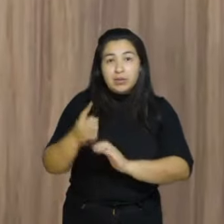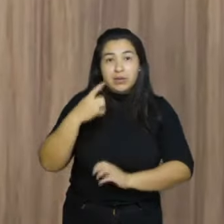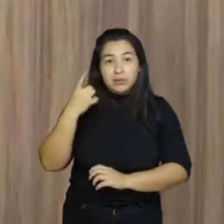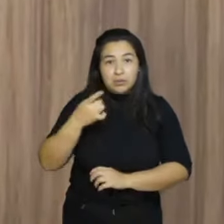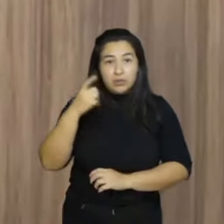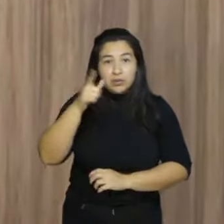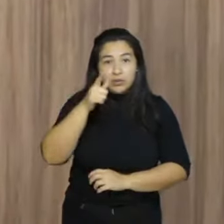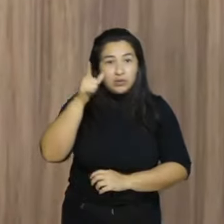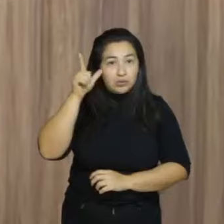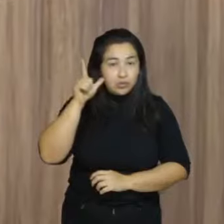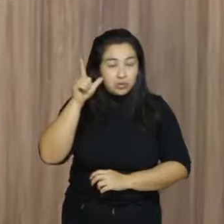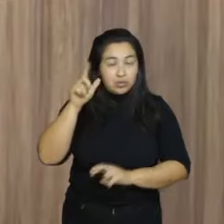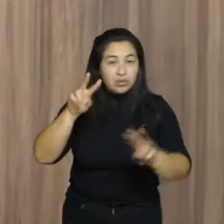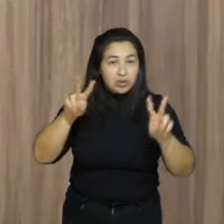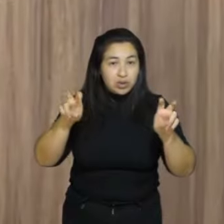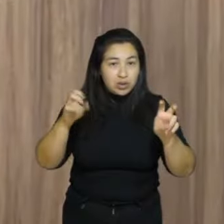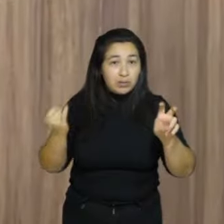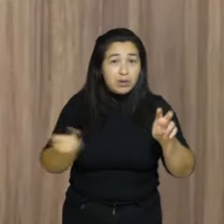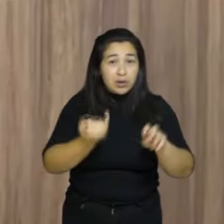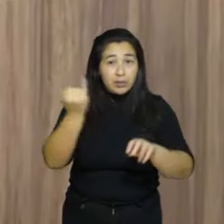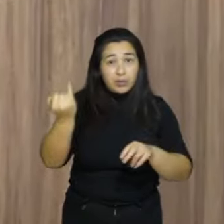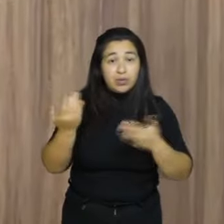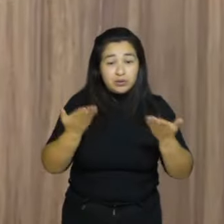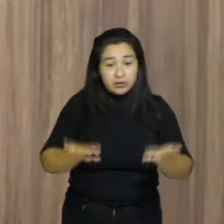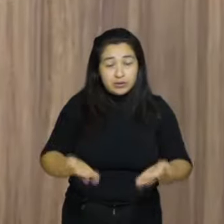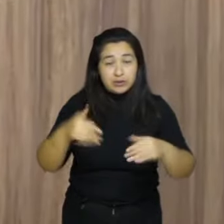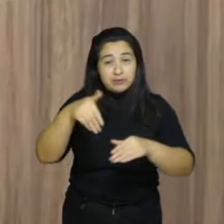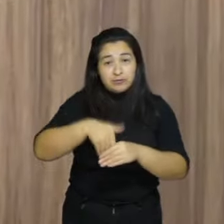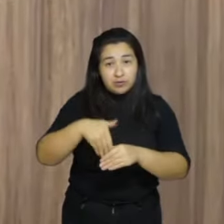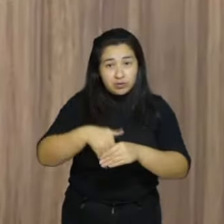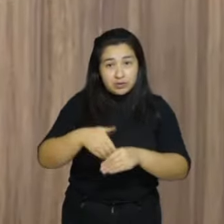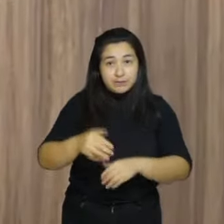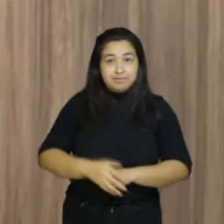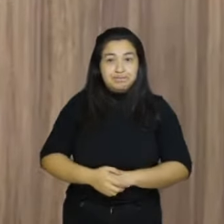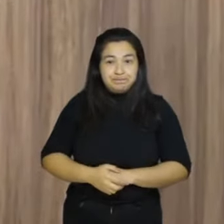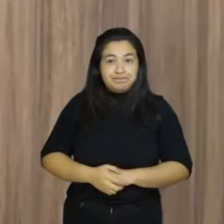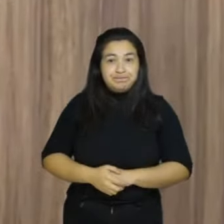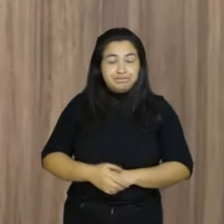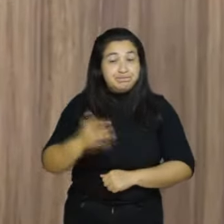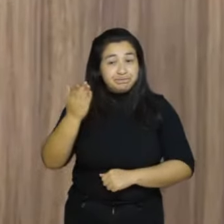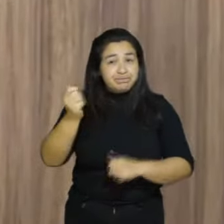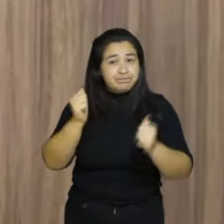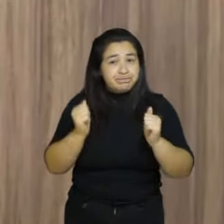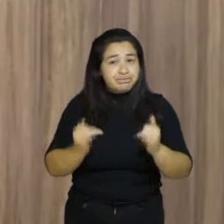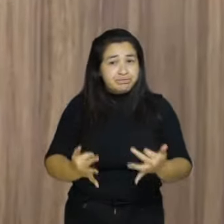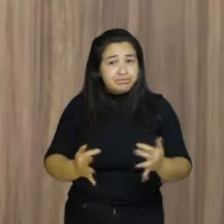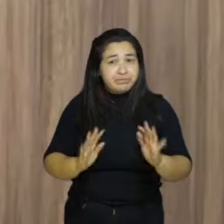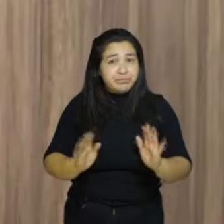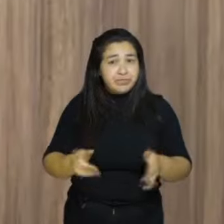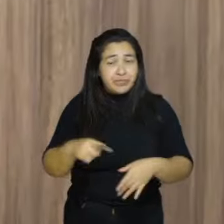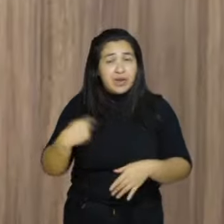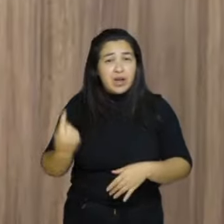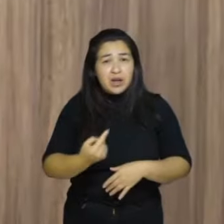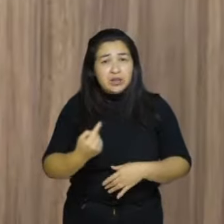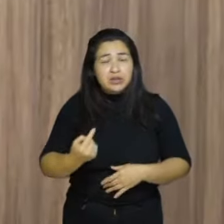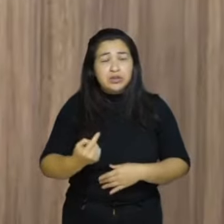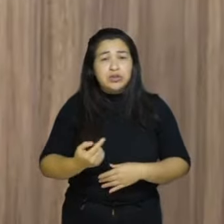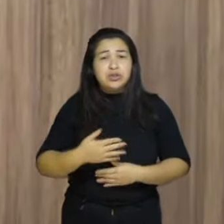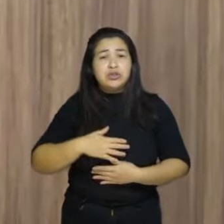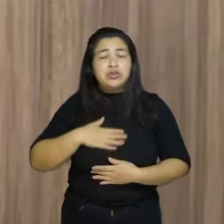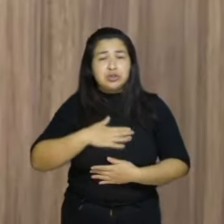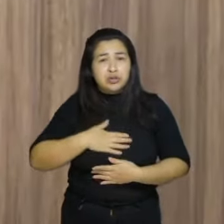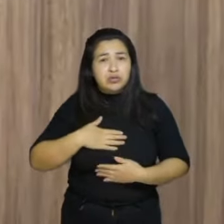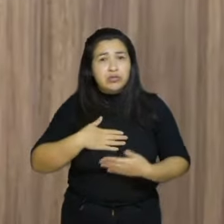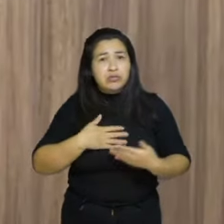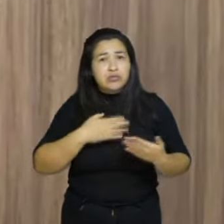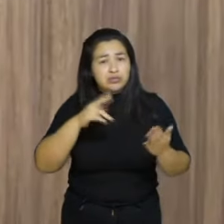por esse importante tema que traz a assembleia que como muito bem falou vossa excelência tem toda a simpatia dessa casa para planteos